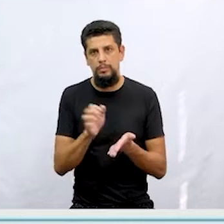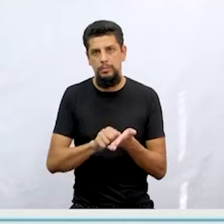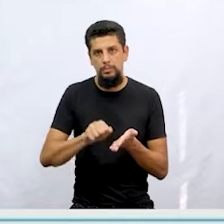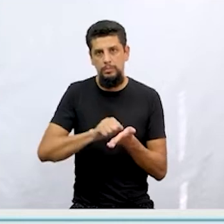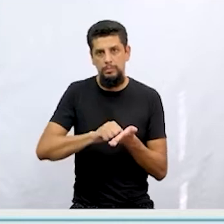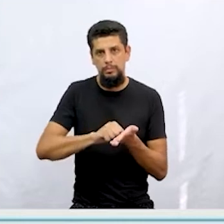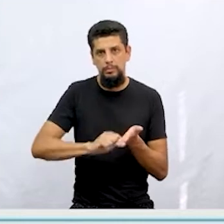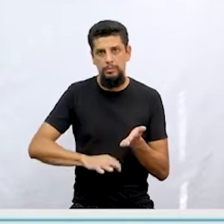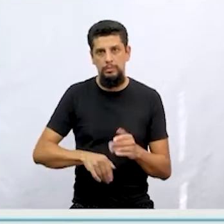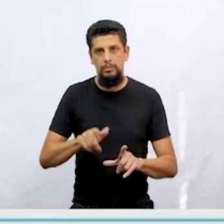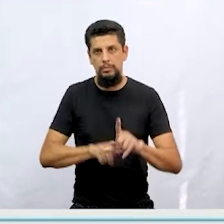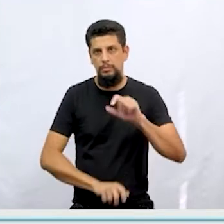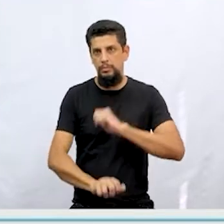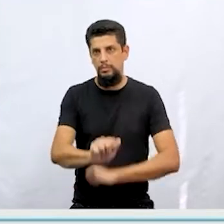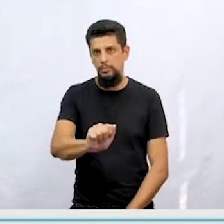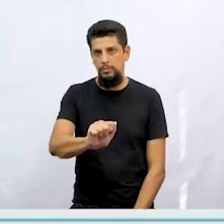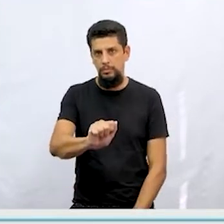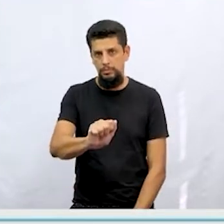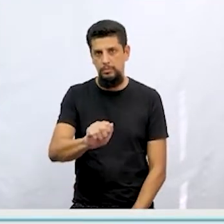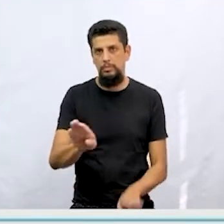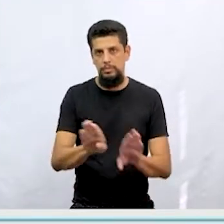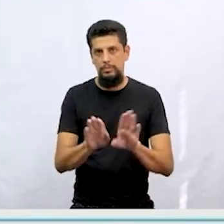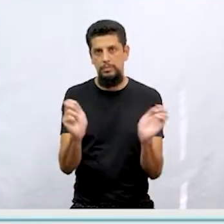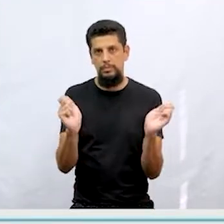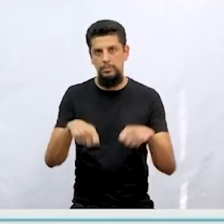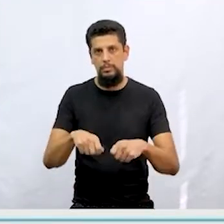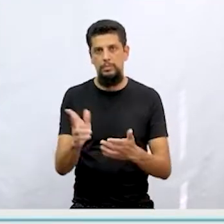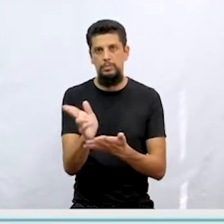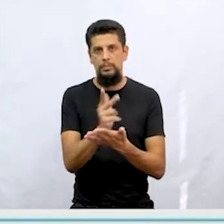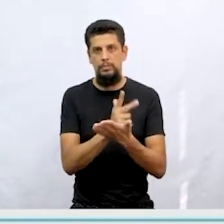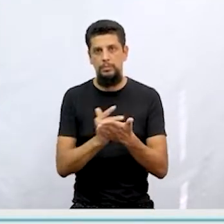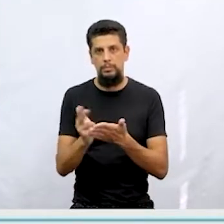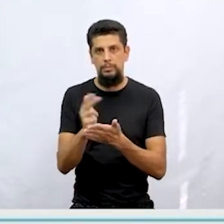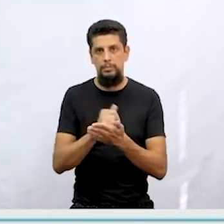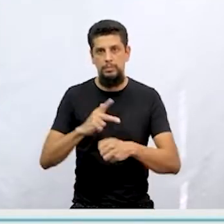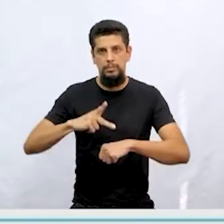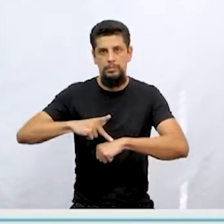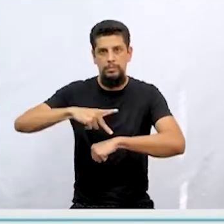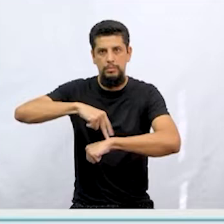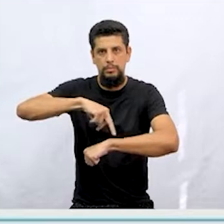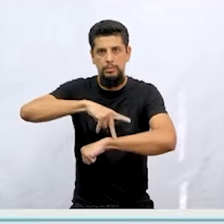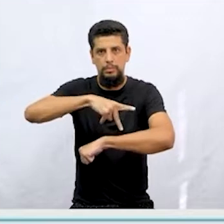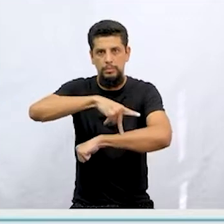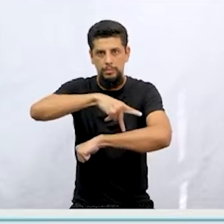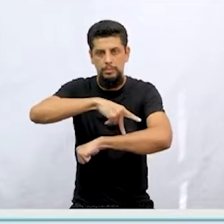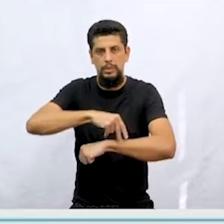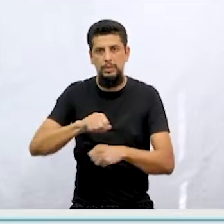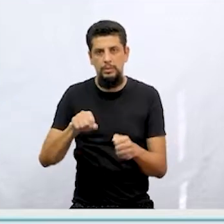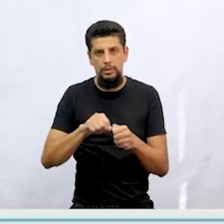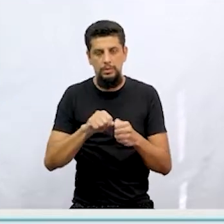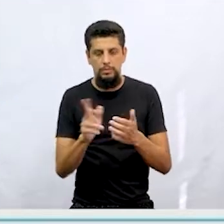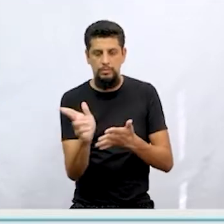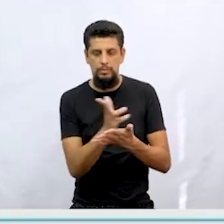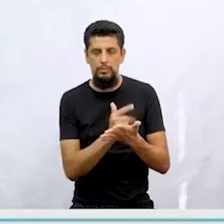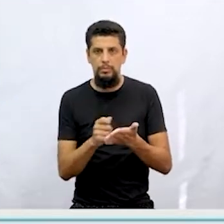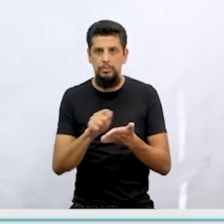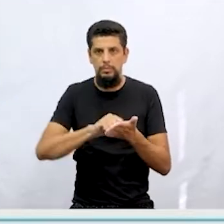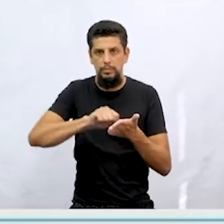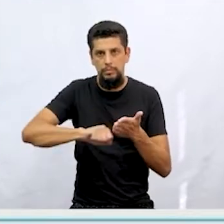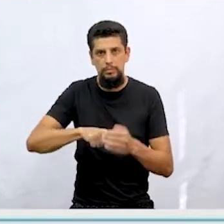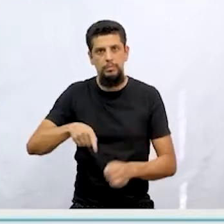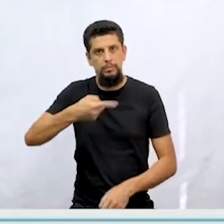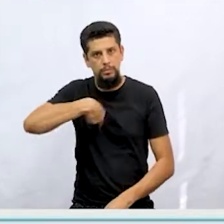caderno e escrevam letra A. E vocês também podem desenhar a amarelinha. Enquanto vocês